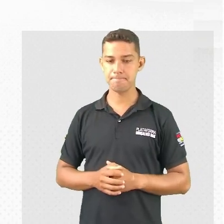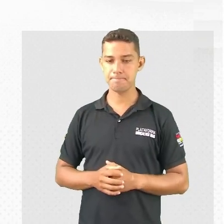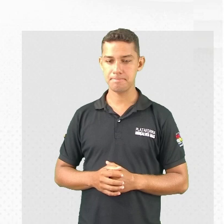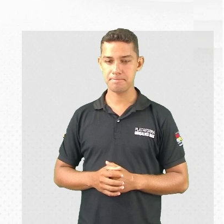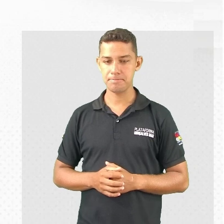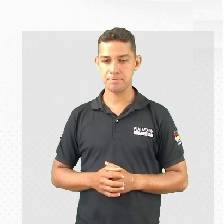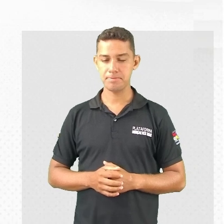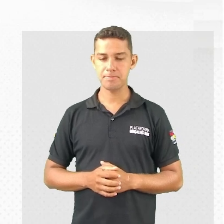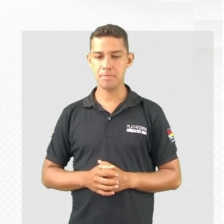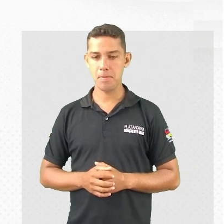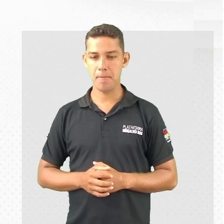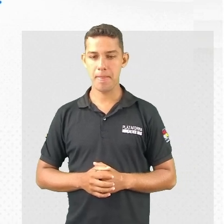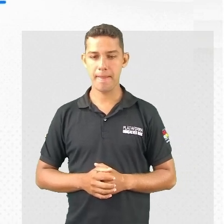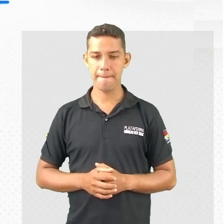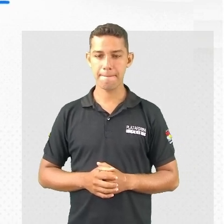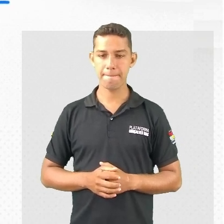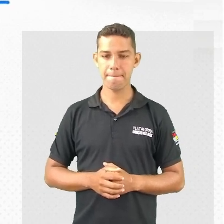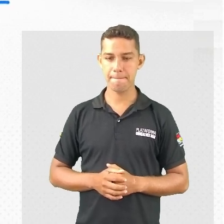Igual